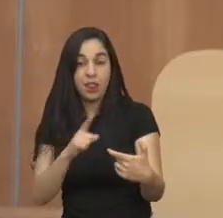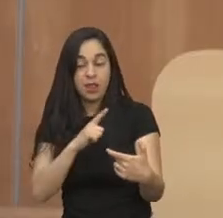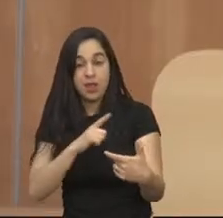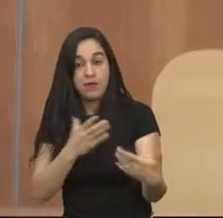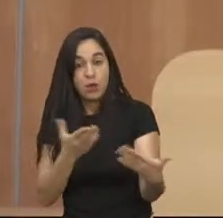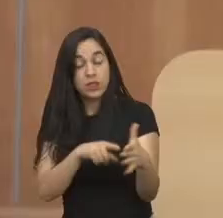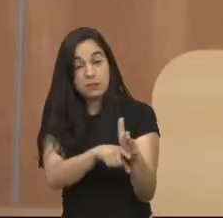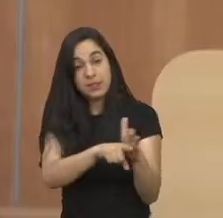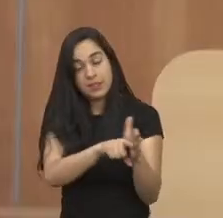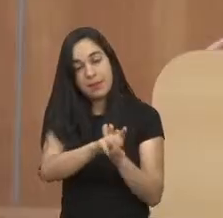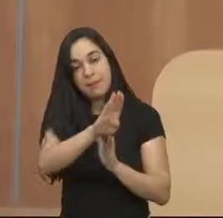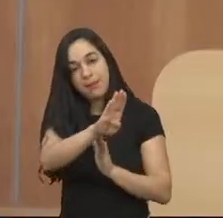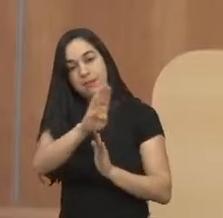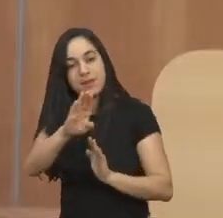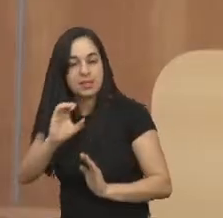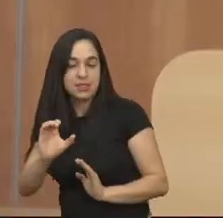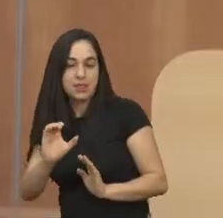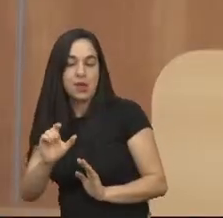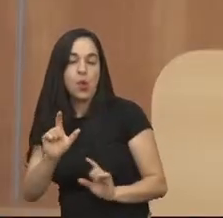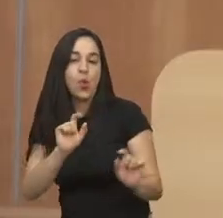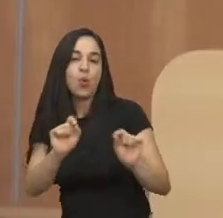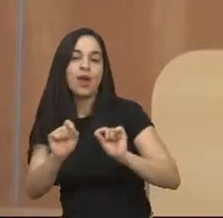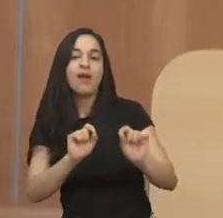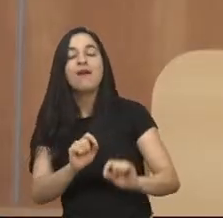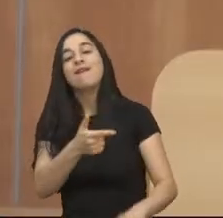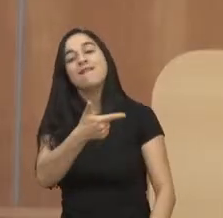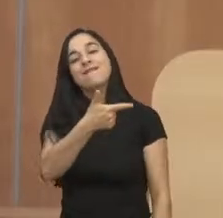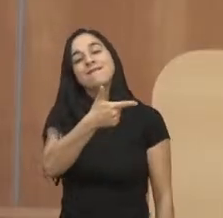só, senhores e senhoras,